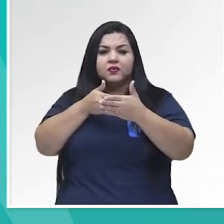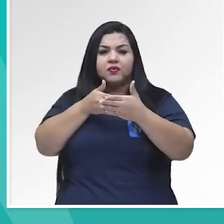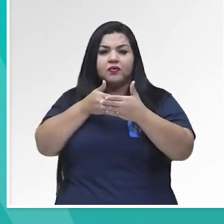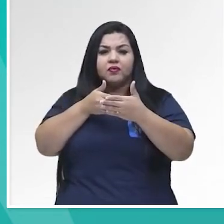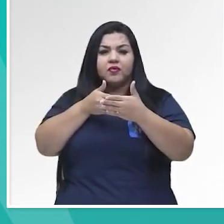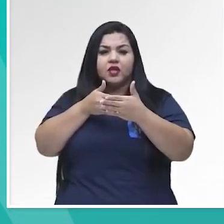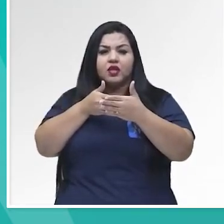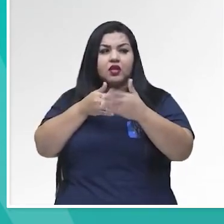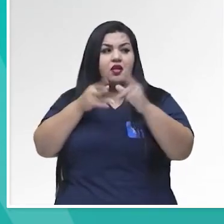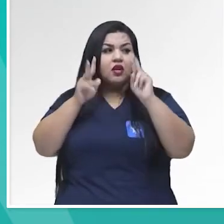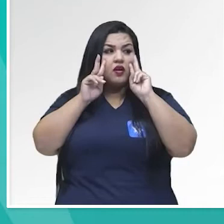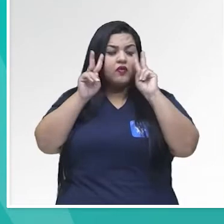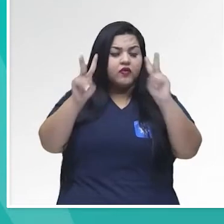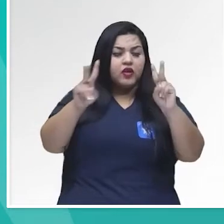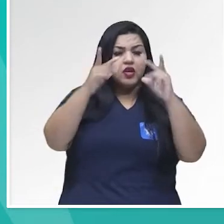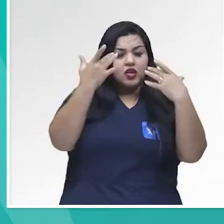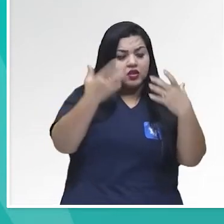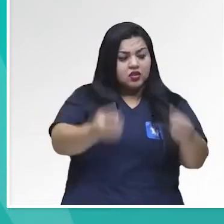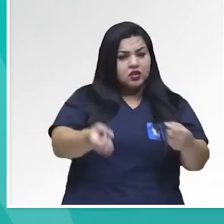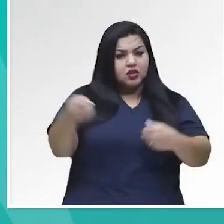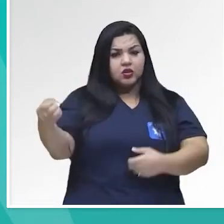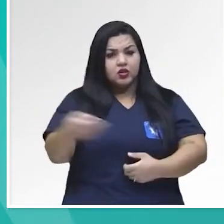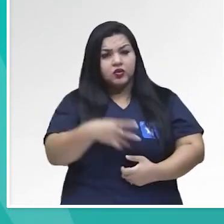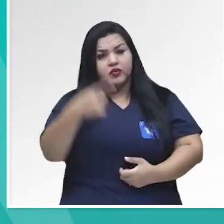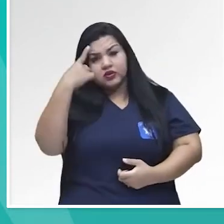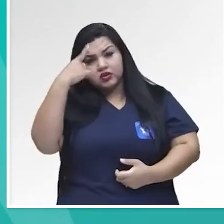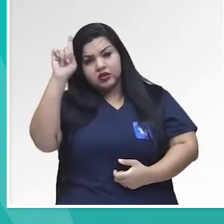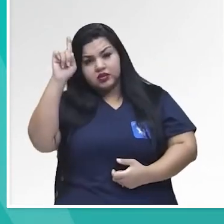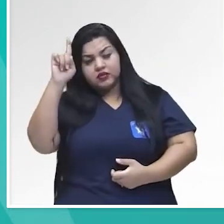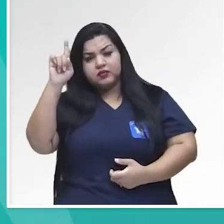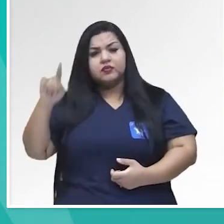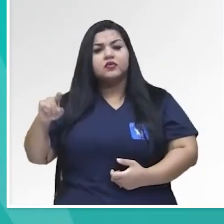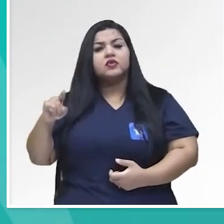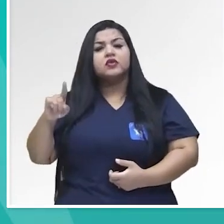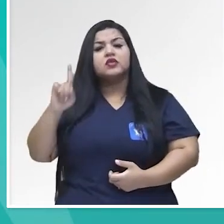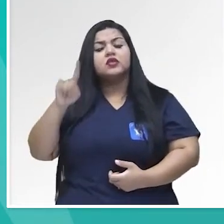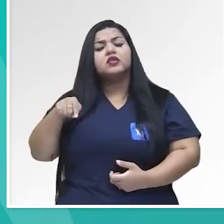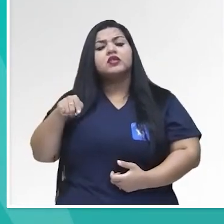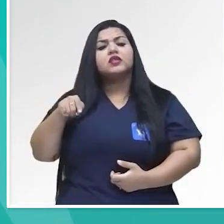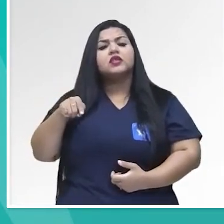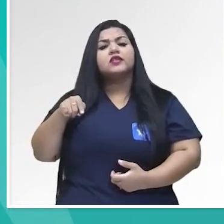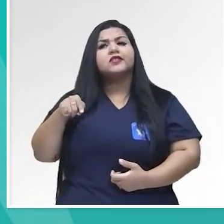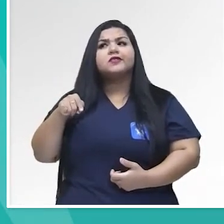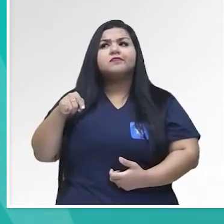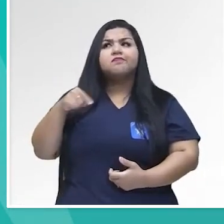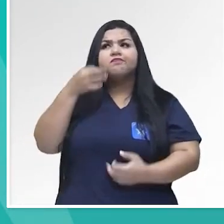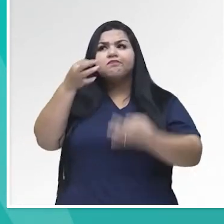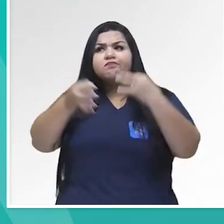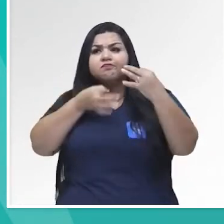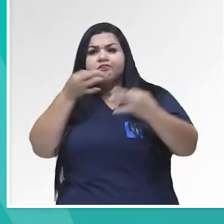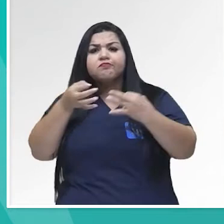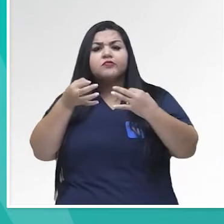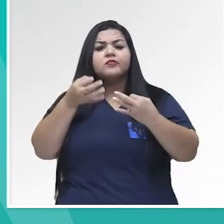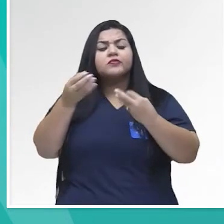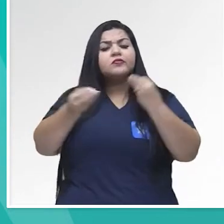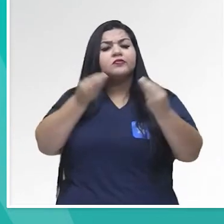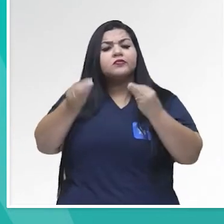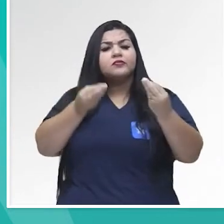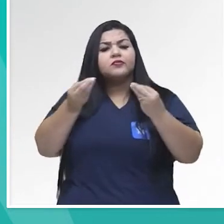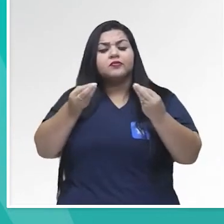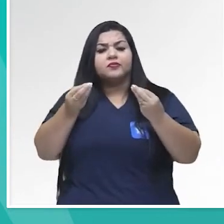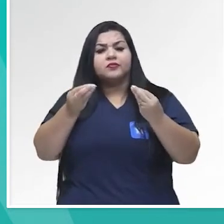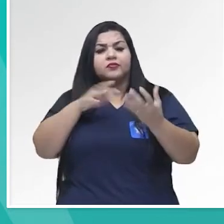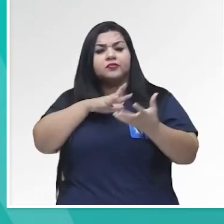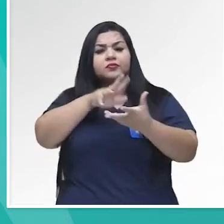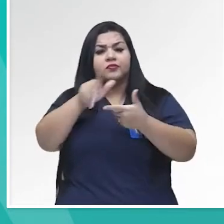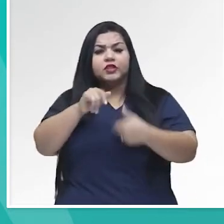de ver e aceitar novas ideias, né? São suposições compartilhadas que determinam como percebemos o mundo.